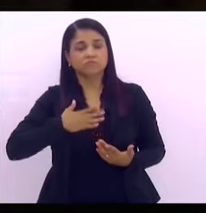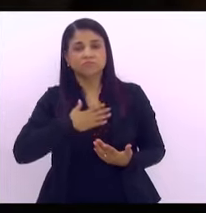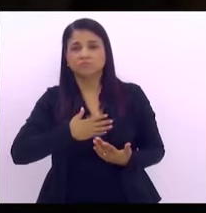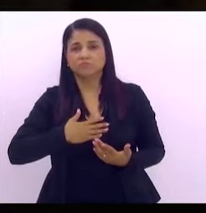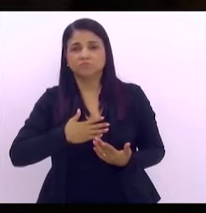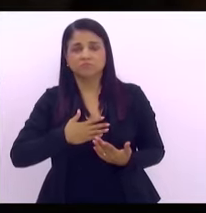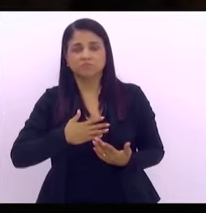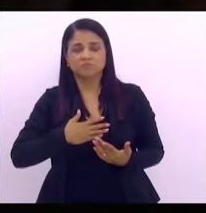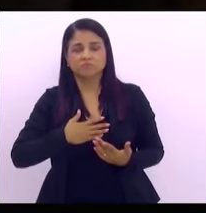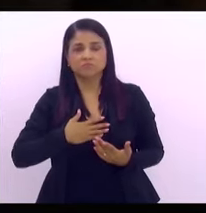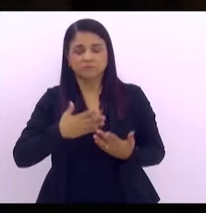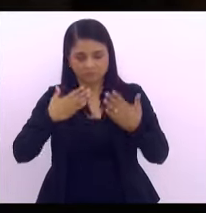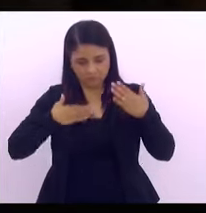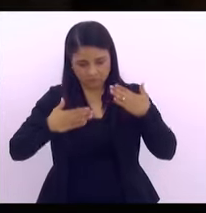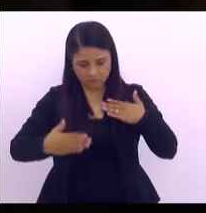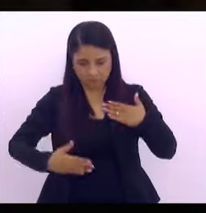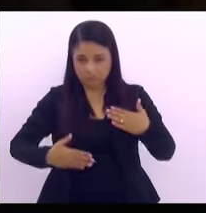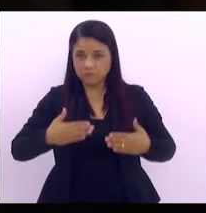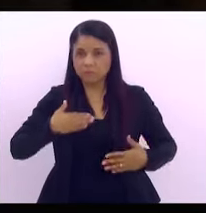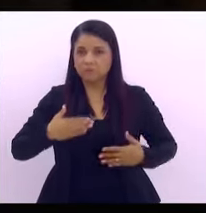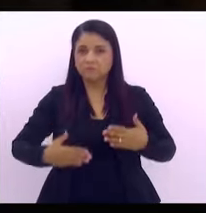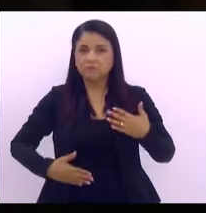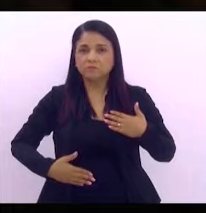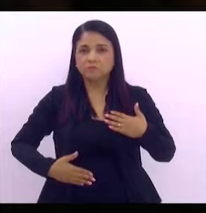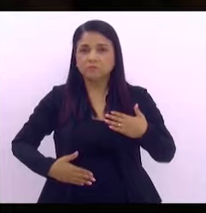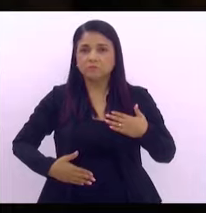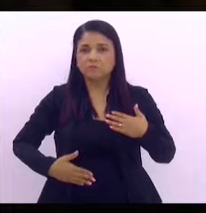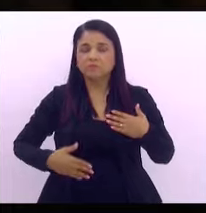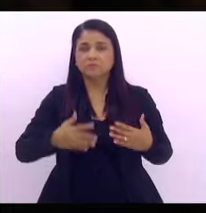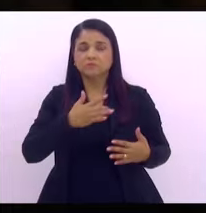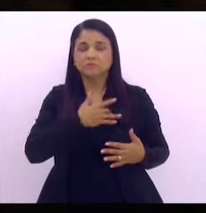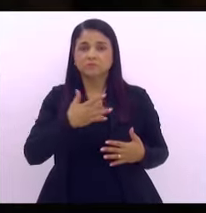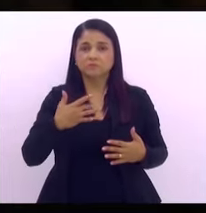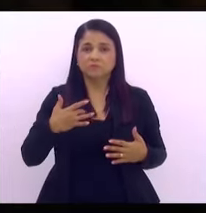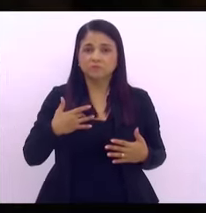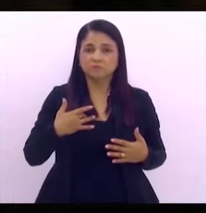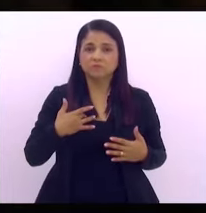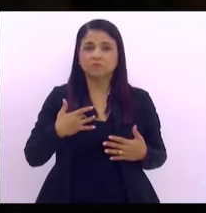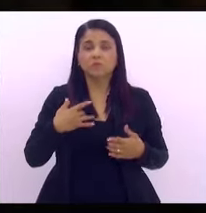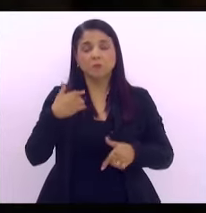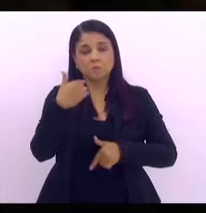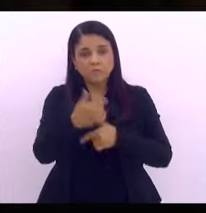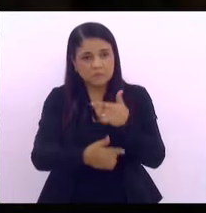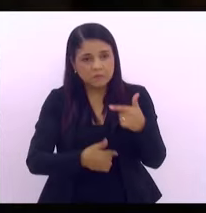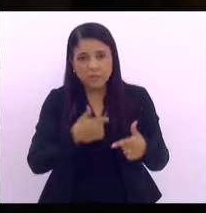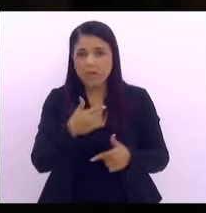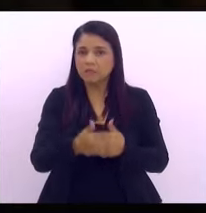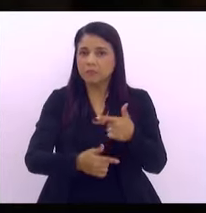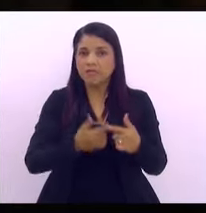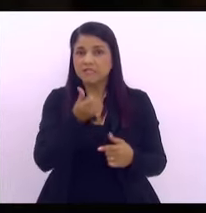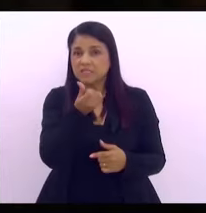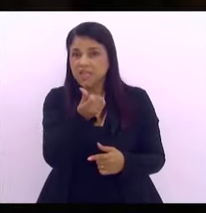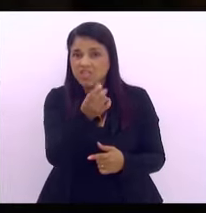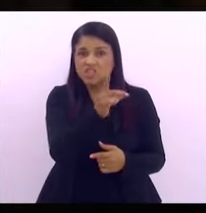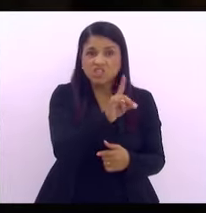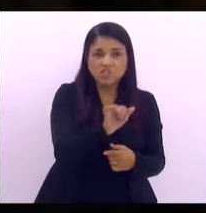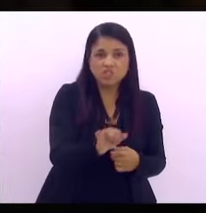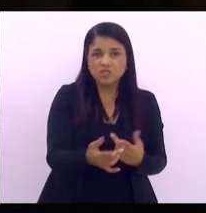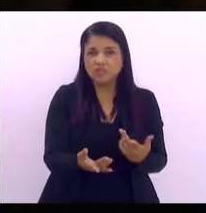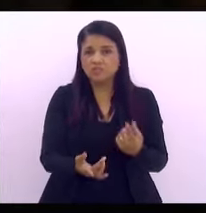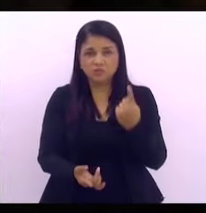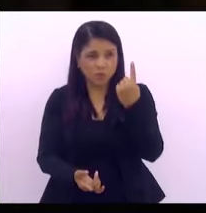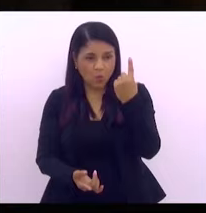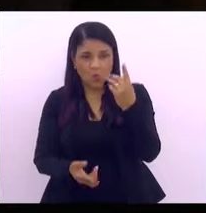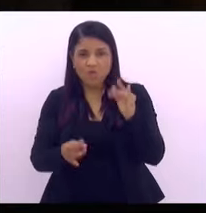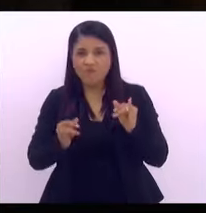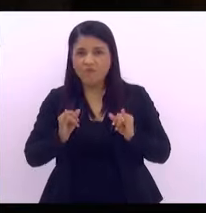da sua compleição física, que, inclusive, os permite a dispersarem força de trabalho no mercado. Nosso apoio incondicional a esse